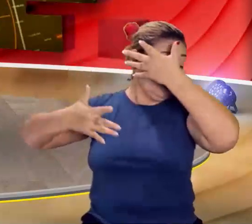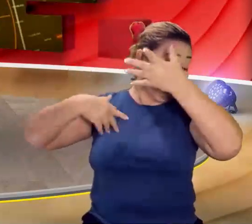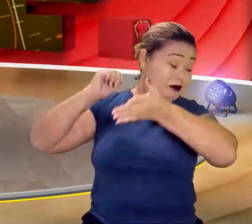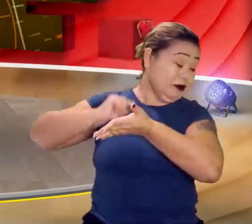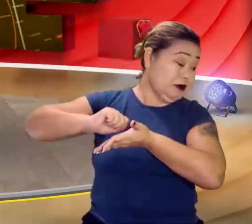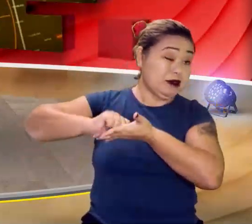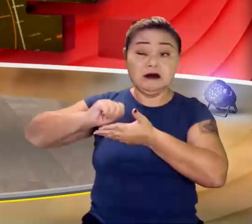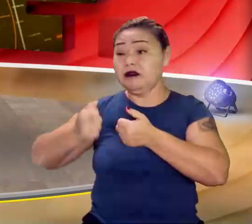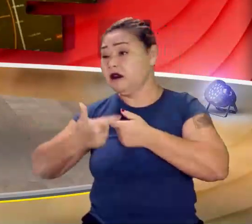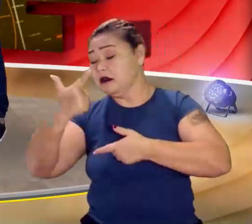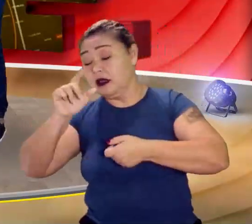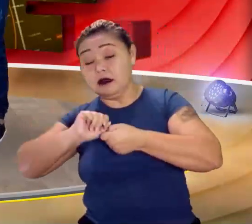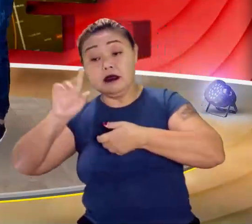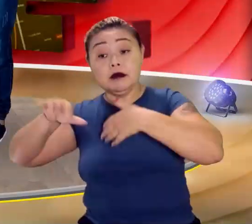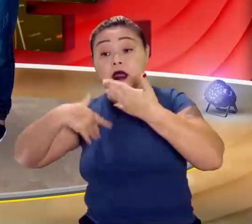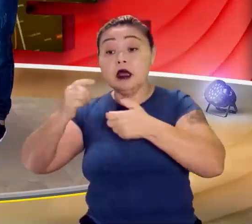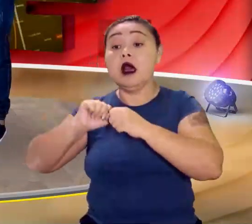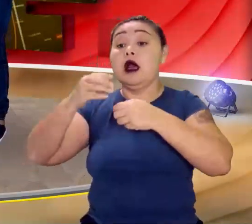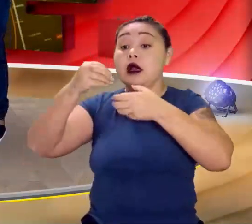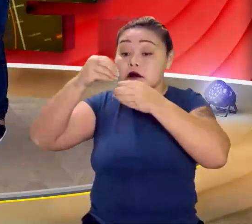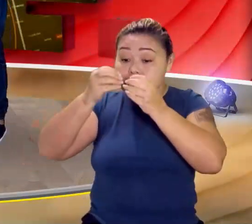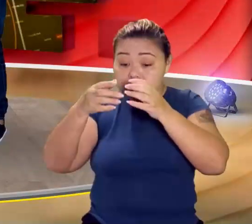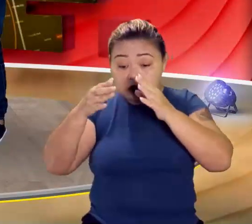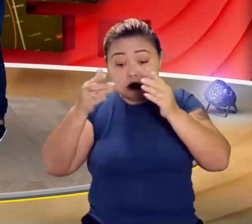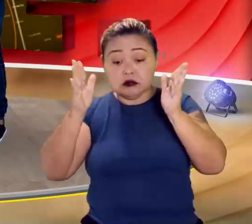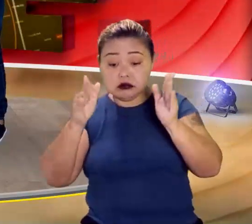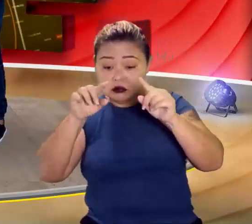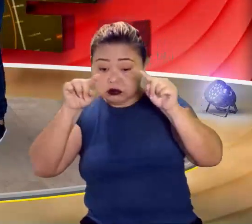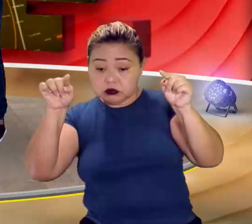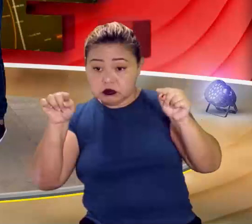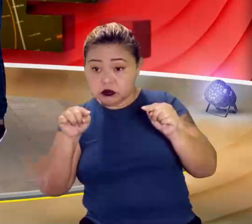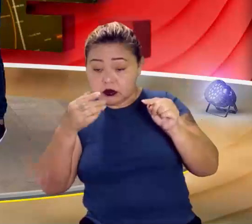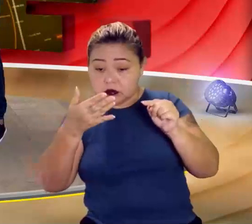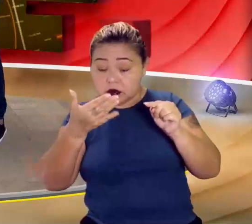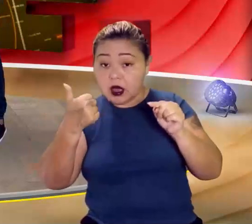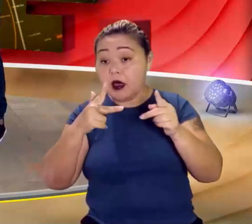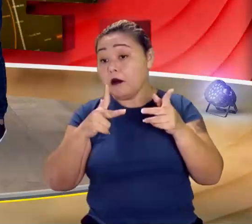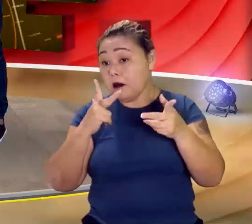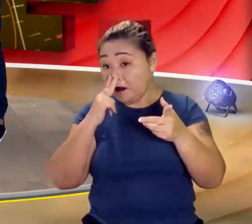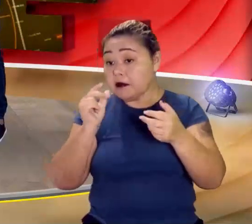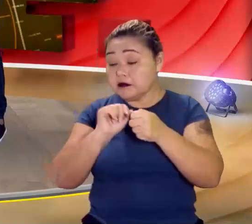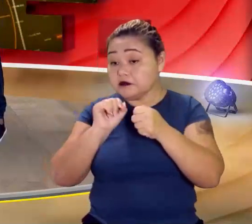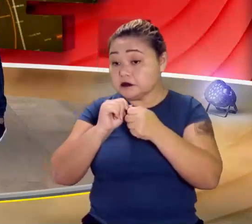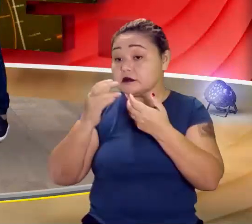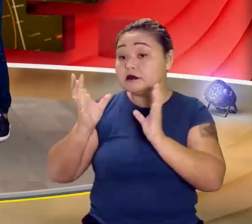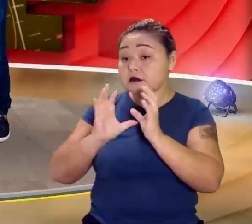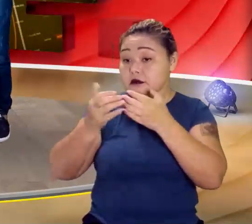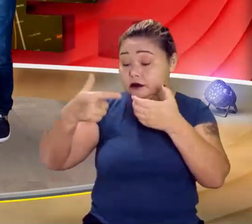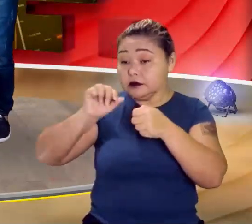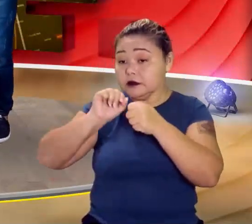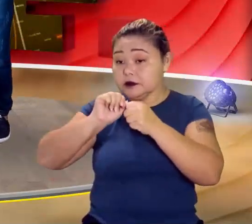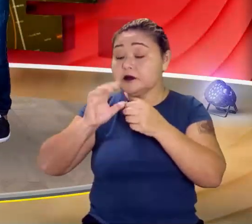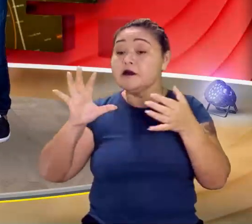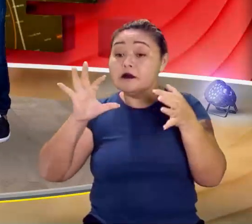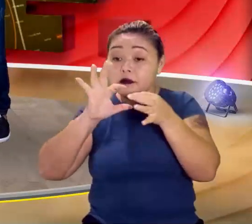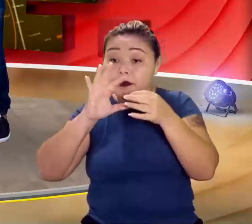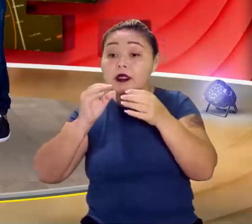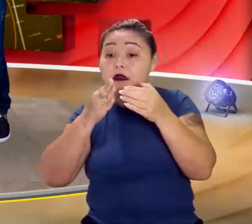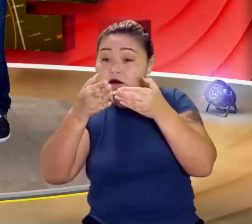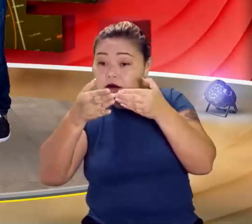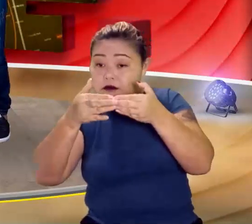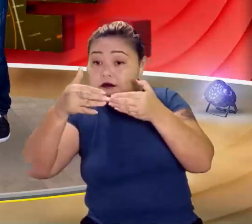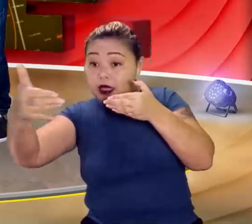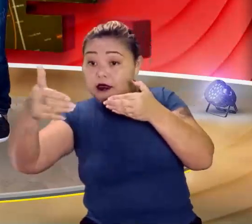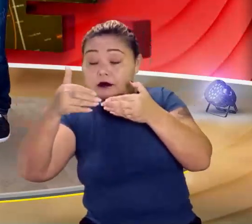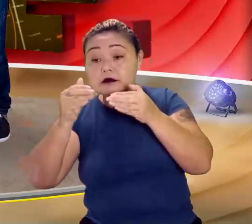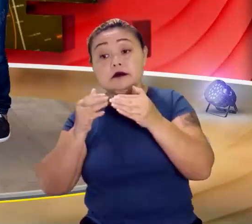fazendo, elevando ao quadrado e tal. É de dentro para fora, tá? O processo tipo meio parecido com a teoria dos conjuntos, a gente não fazia da interseção para fora, né?